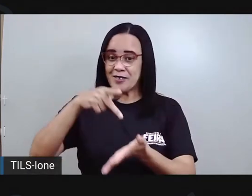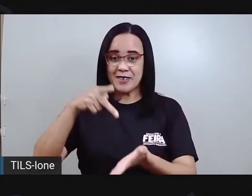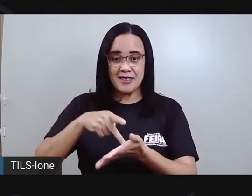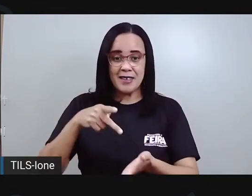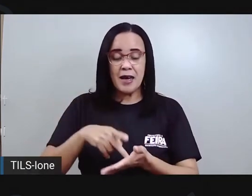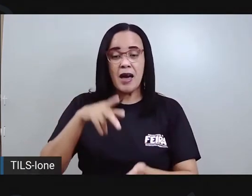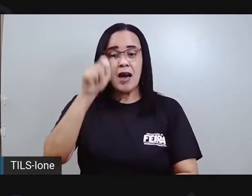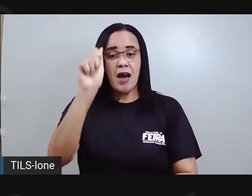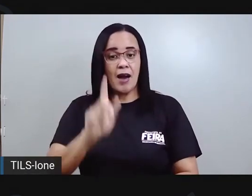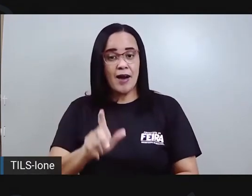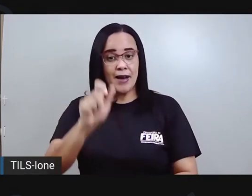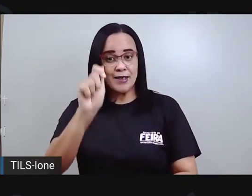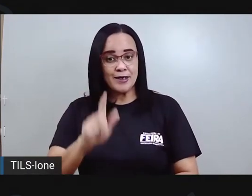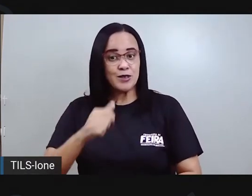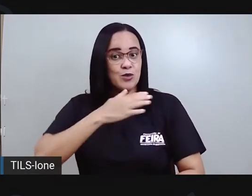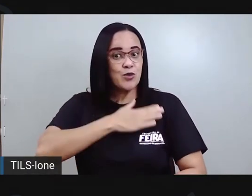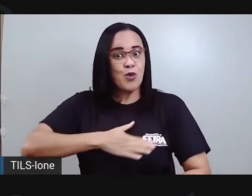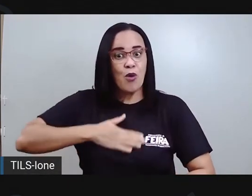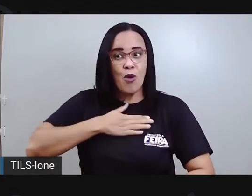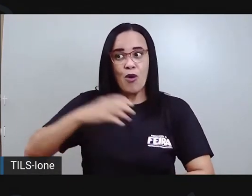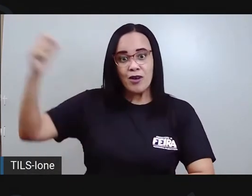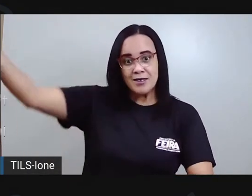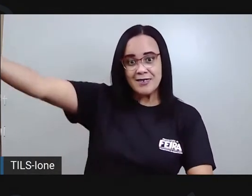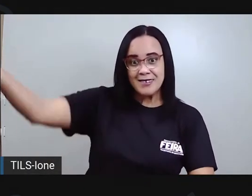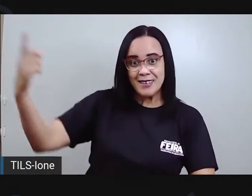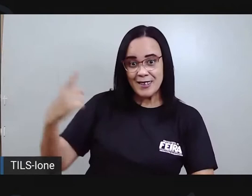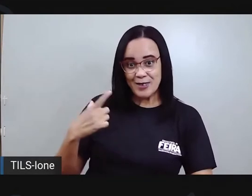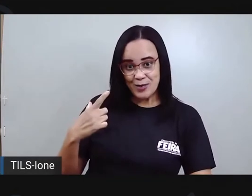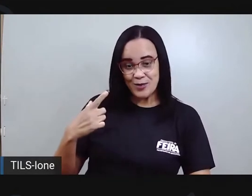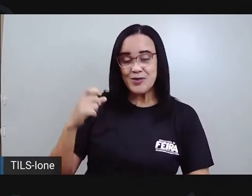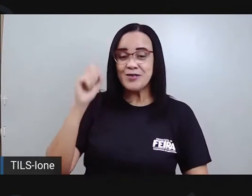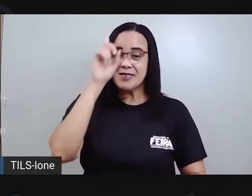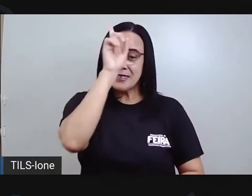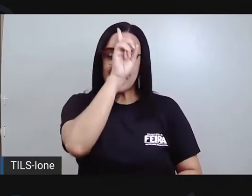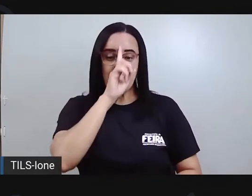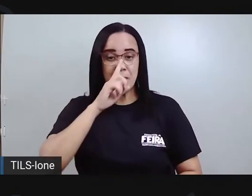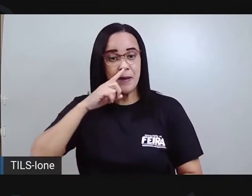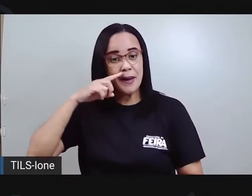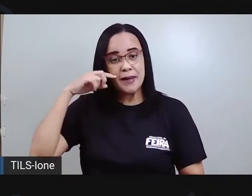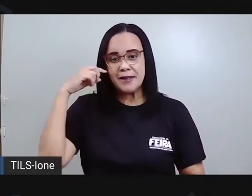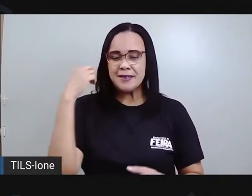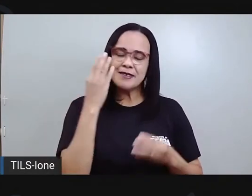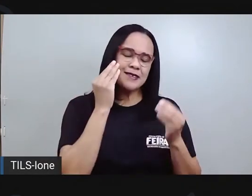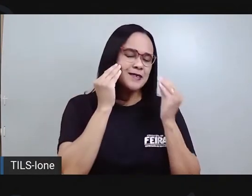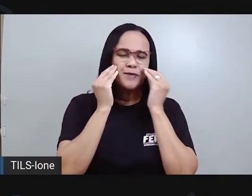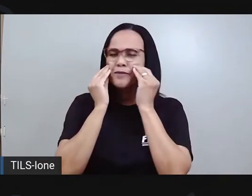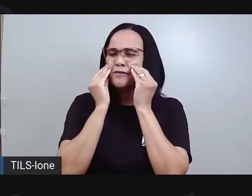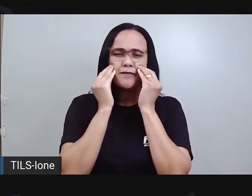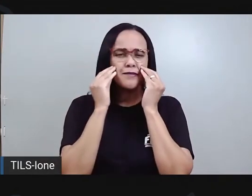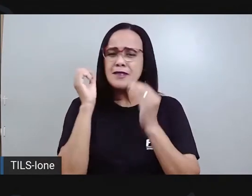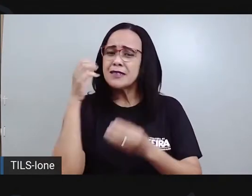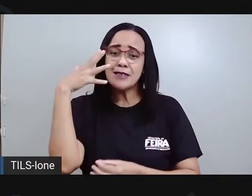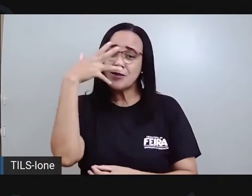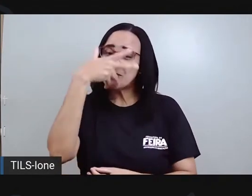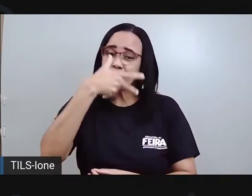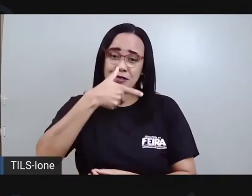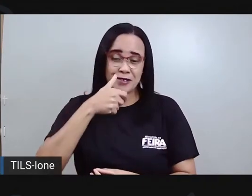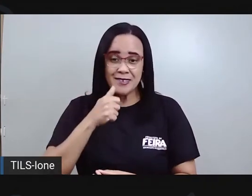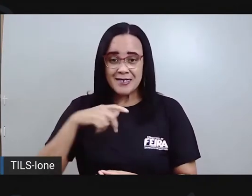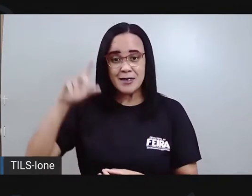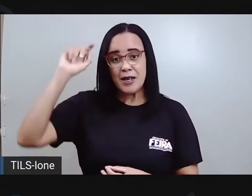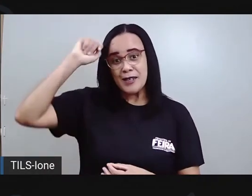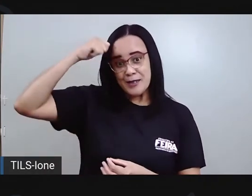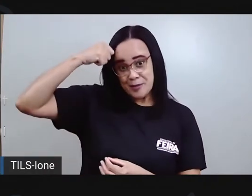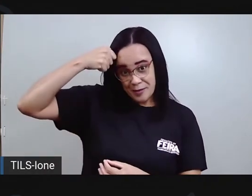gostam muito da luz. As amarelinhas são tão bonitinhas. E as pretas,